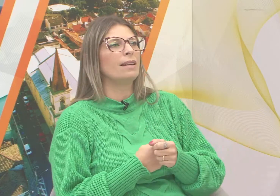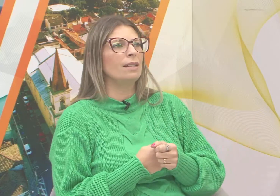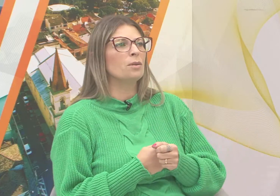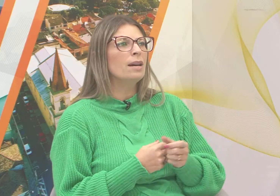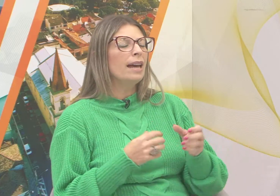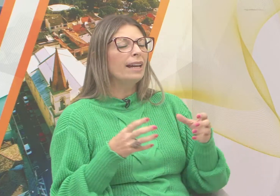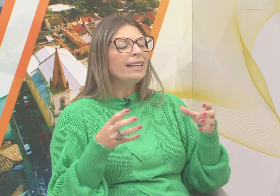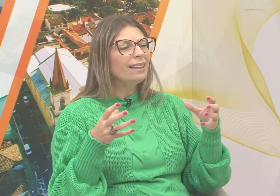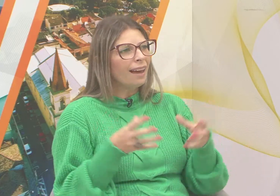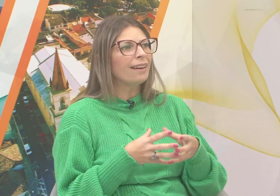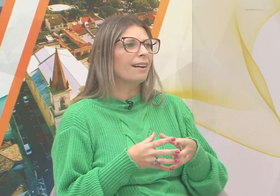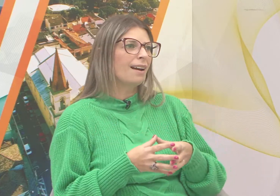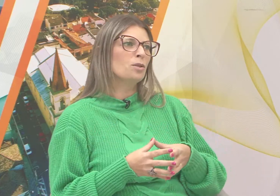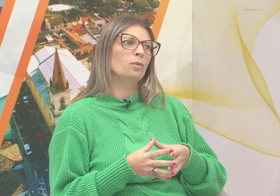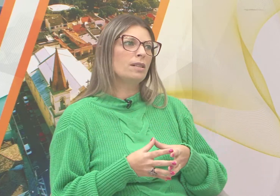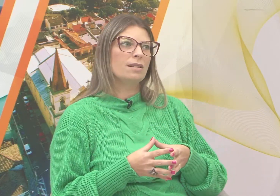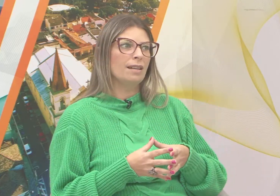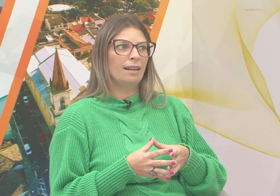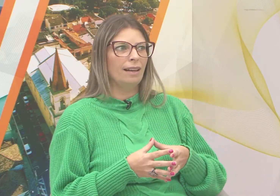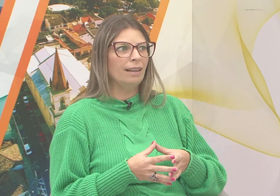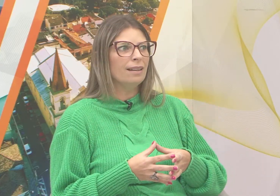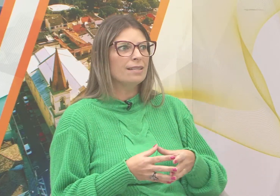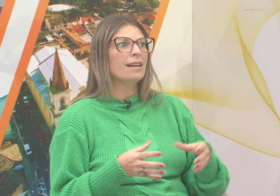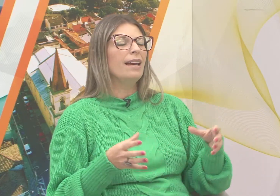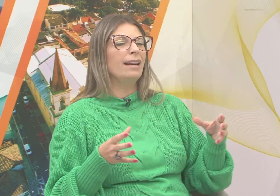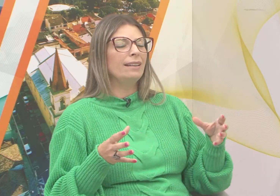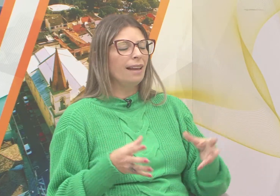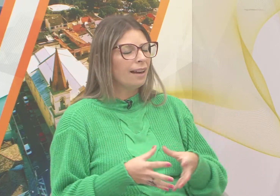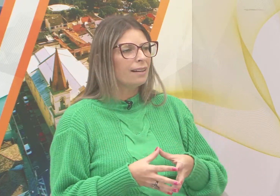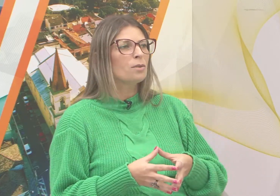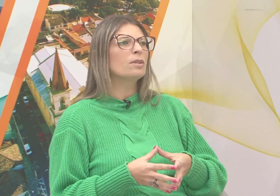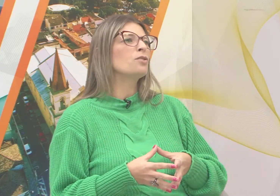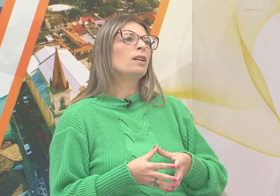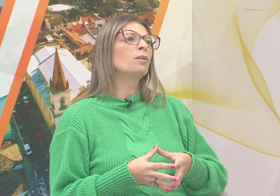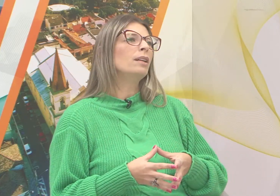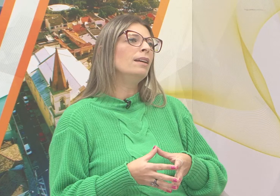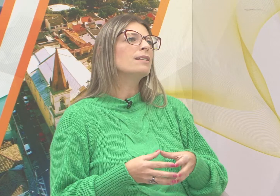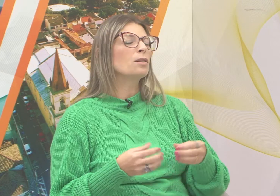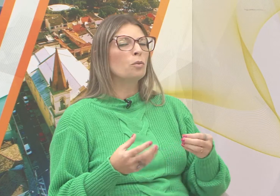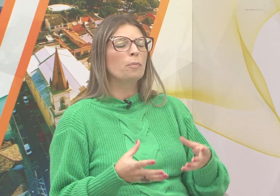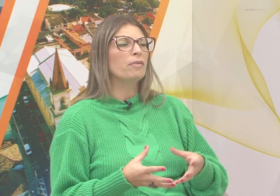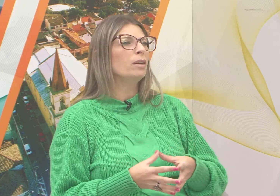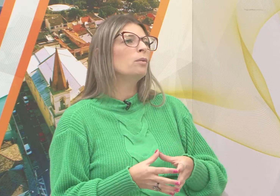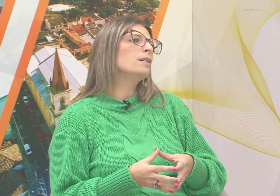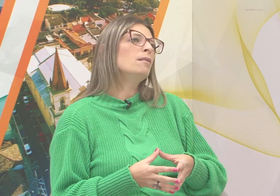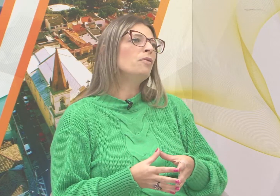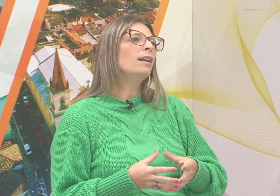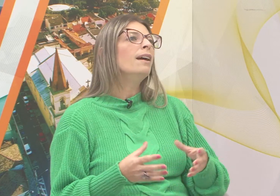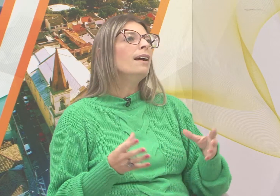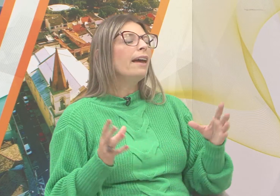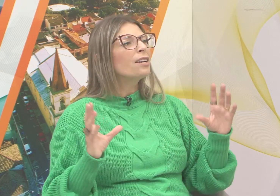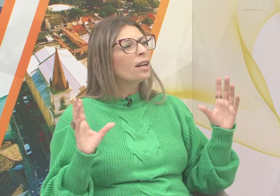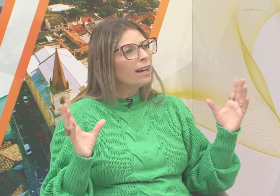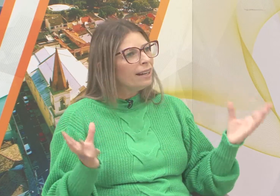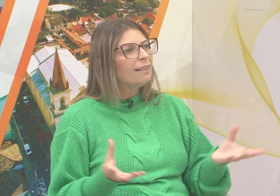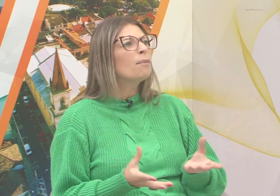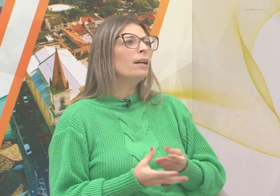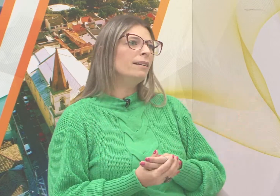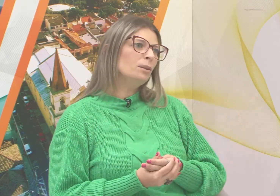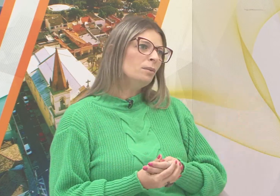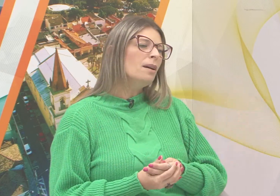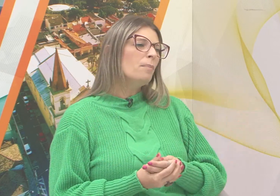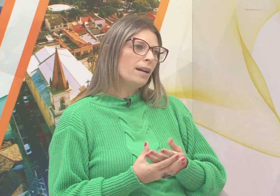para trazer isso. Ela integra as outras secretarias, ela integra as outras diretorias, as subprefeituras, enfim, é a